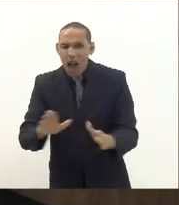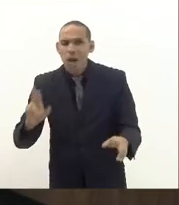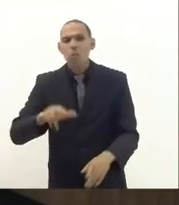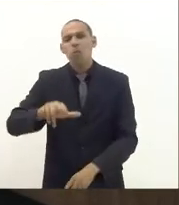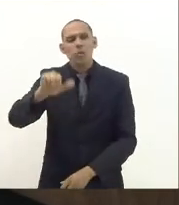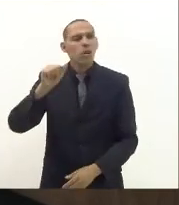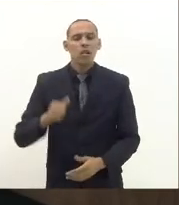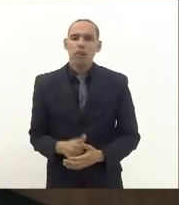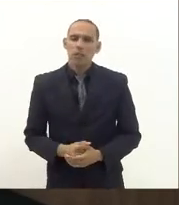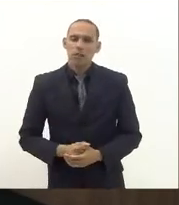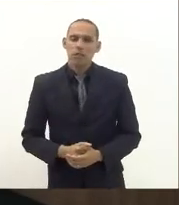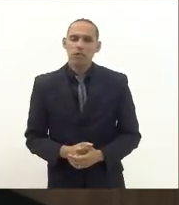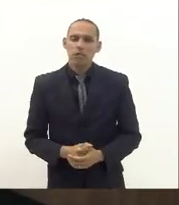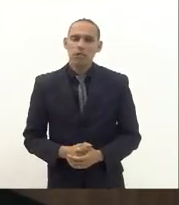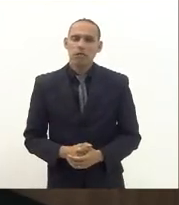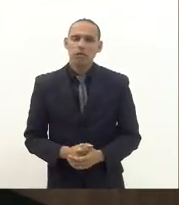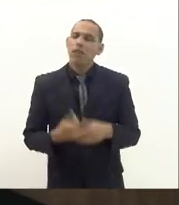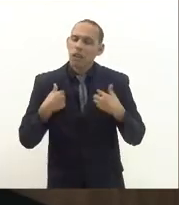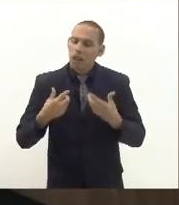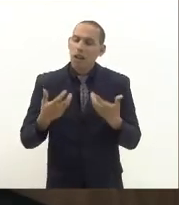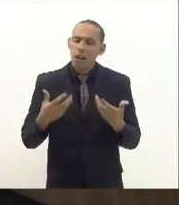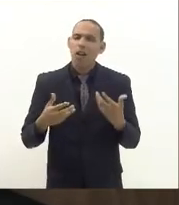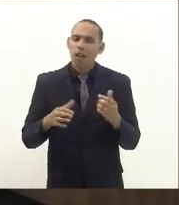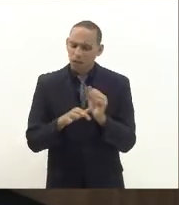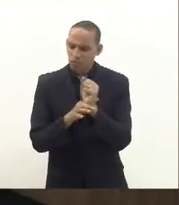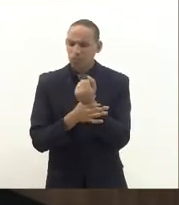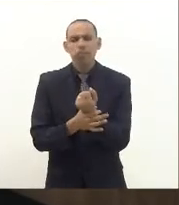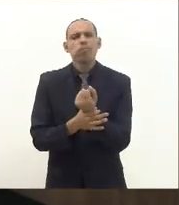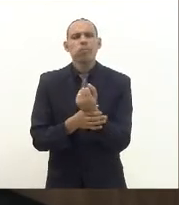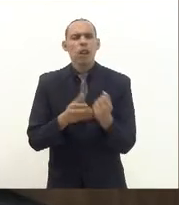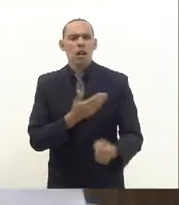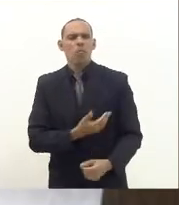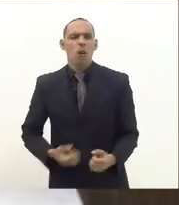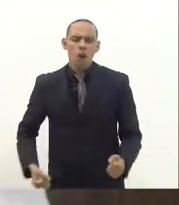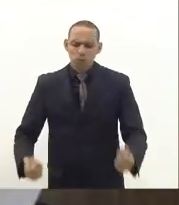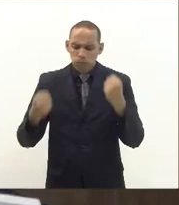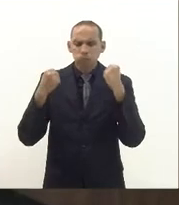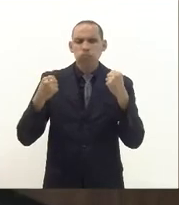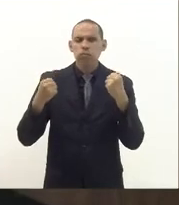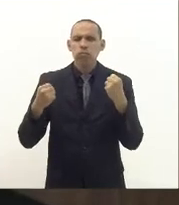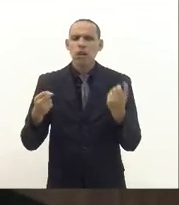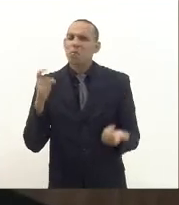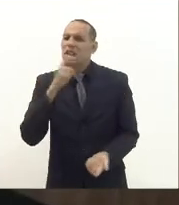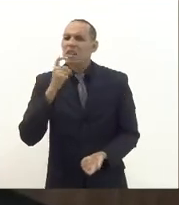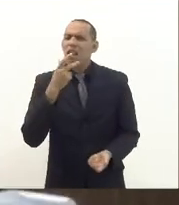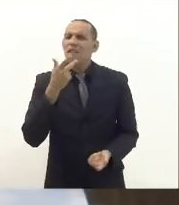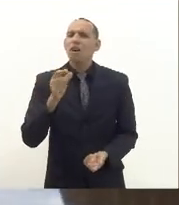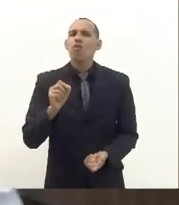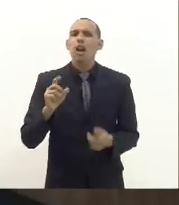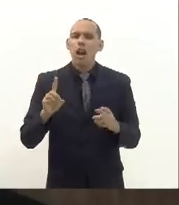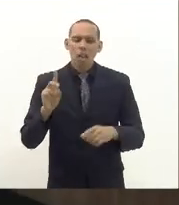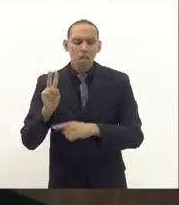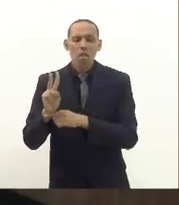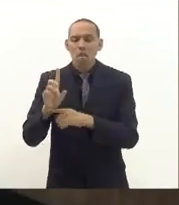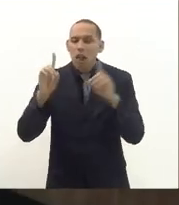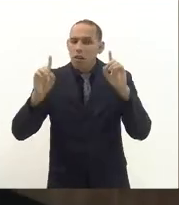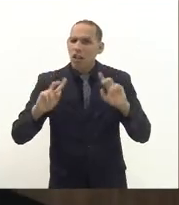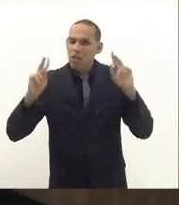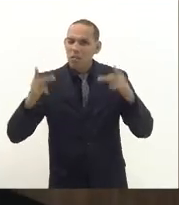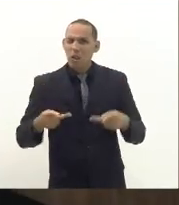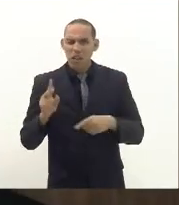sessa Ah eu quero sim forças de seguranças públicas forte é mentira dizer que defensor de direitos humanos